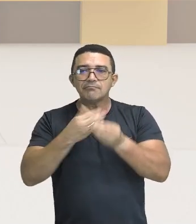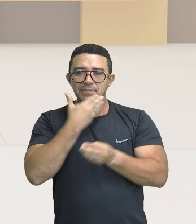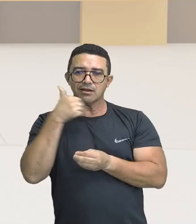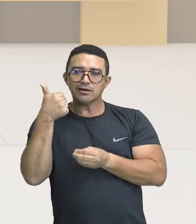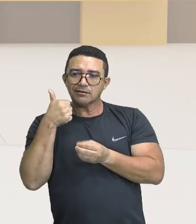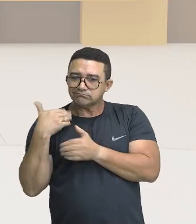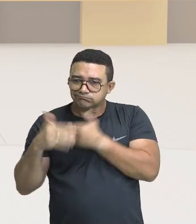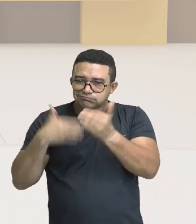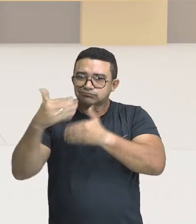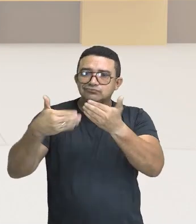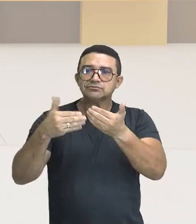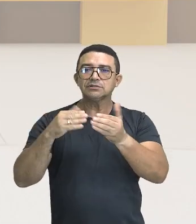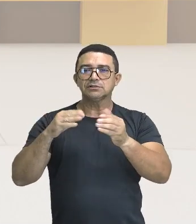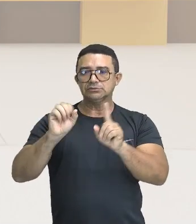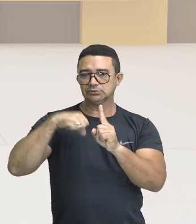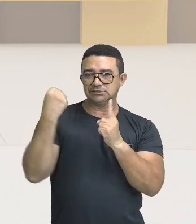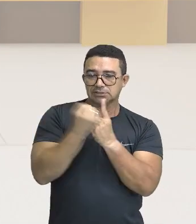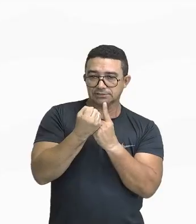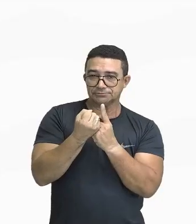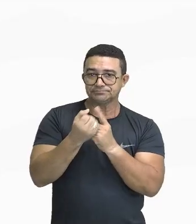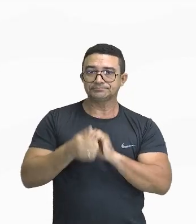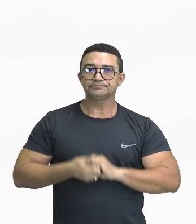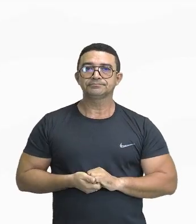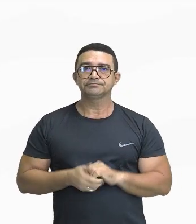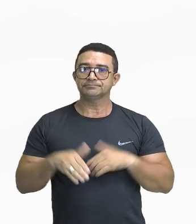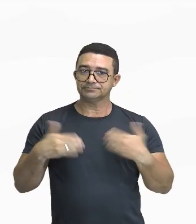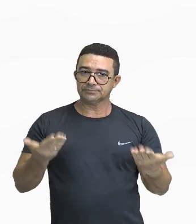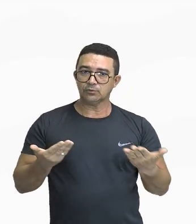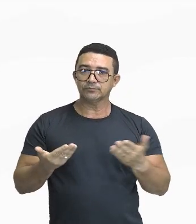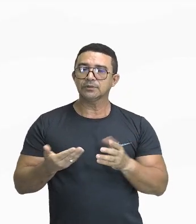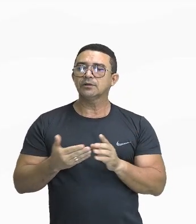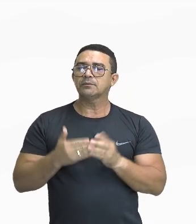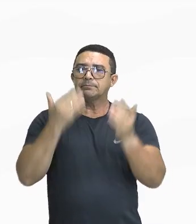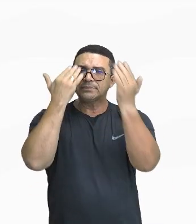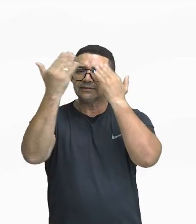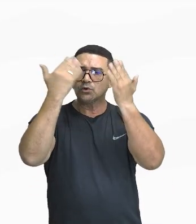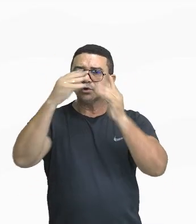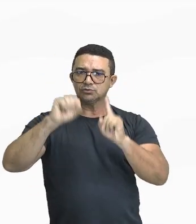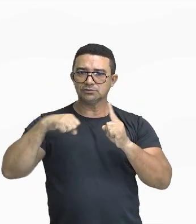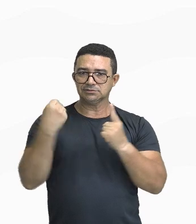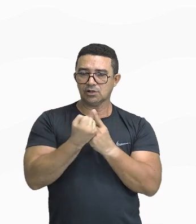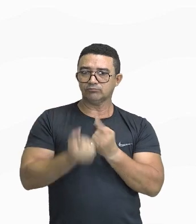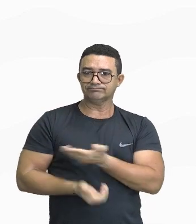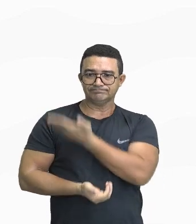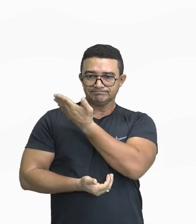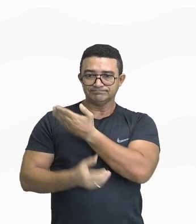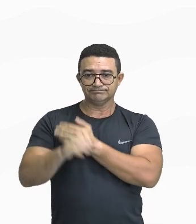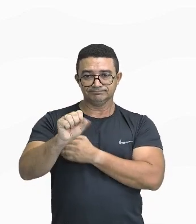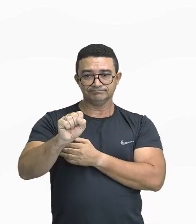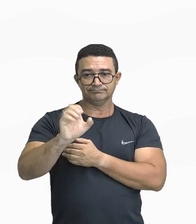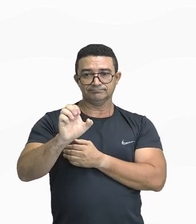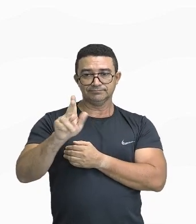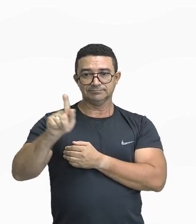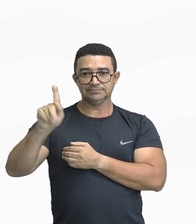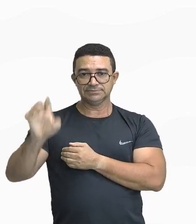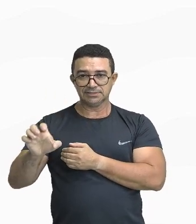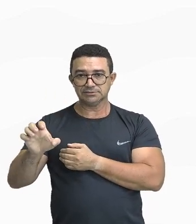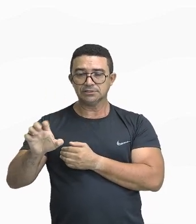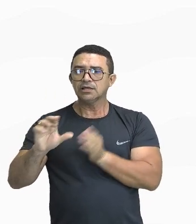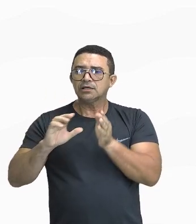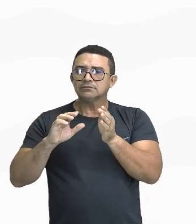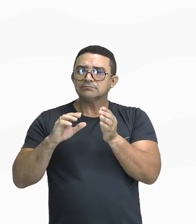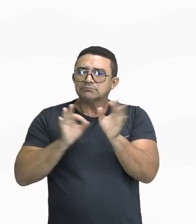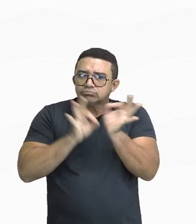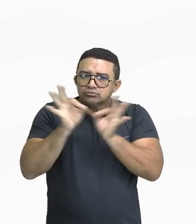Foi aí que o psicólogo social Serge Moscovici desenvolveu um